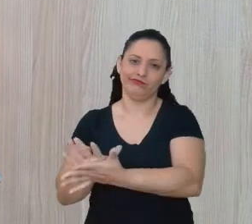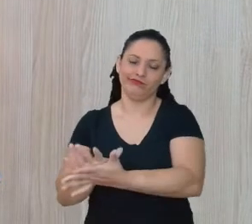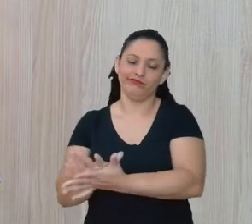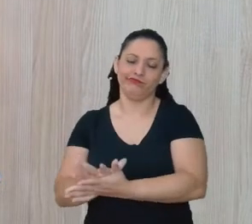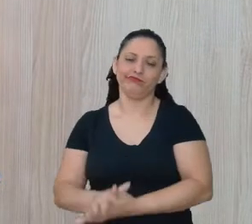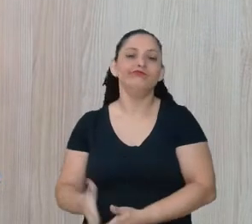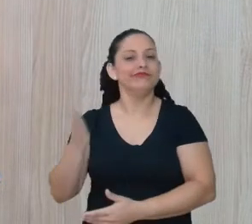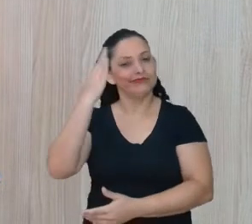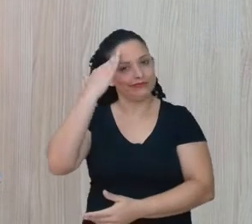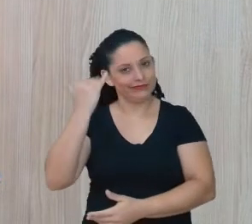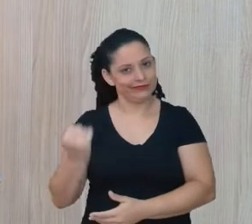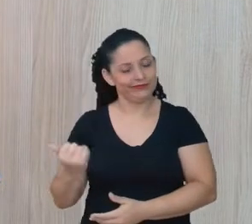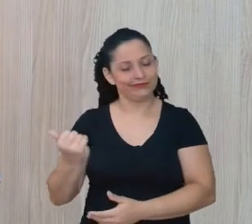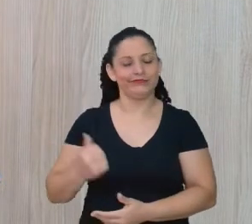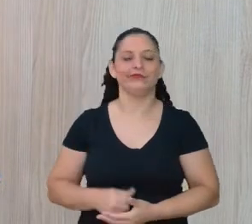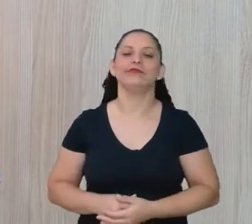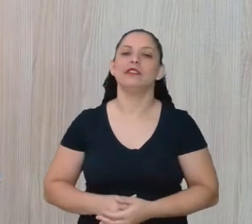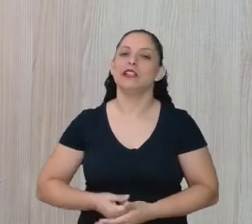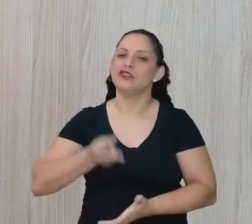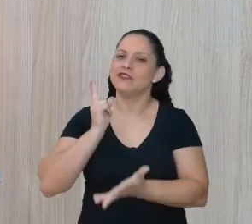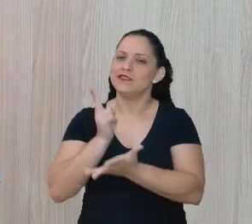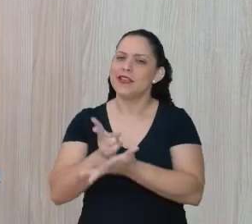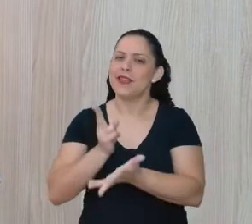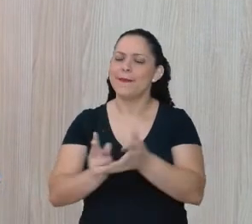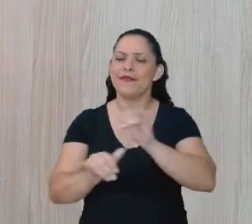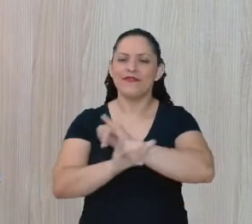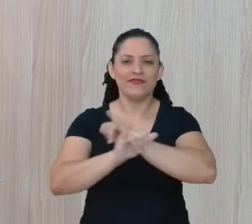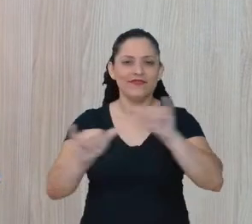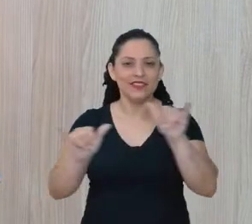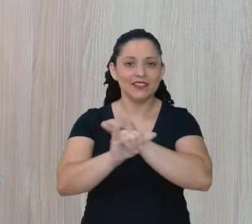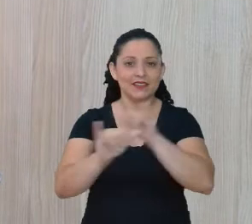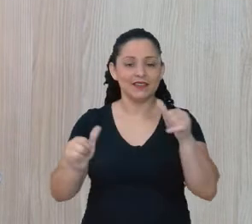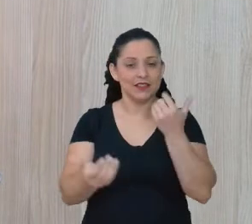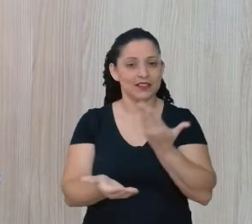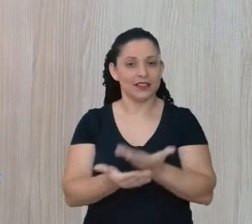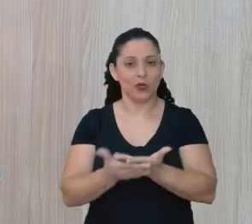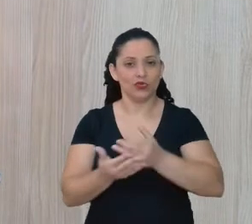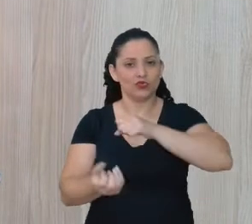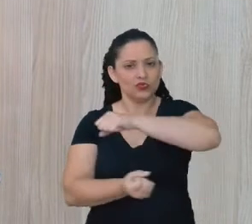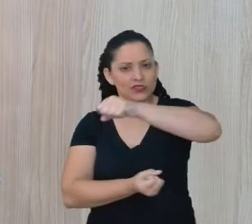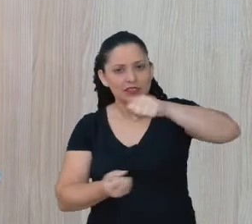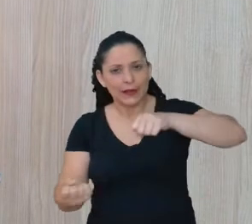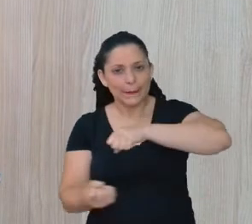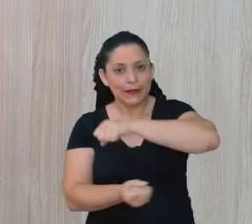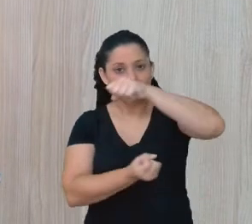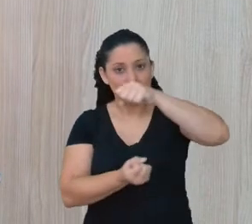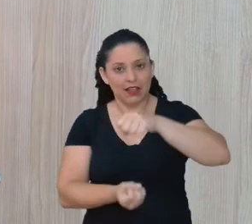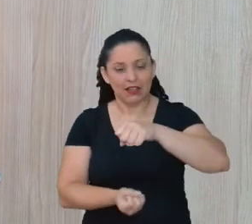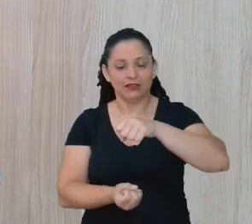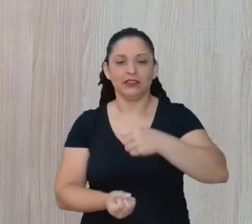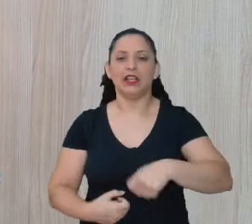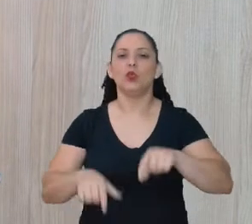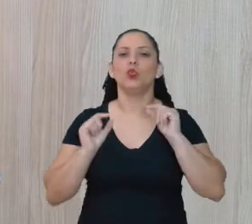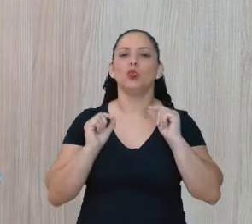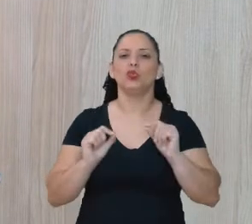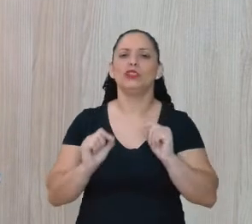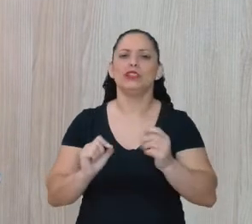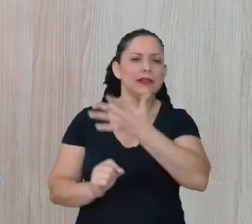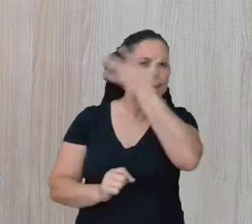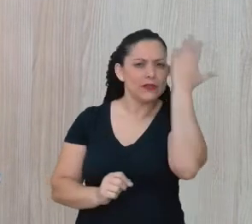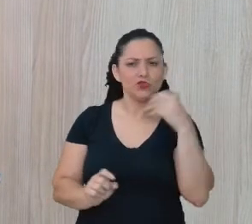gente não cansa de falar isso aqui nas aulas de sustentabilidade, que as nossas ações no planeta